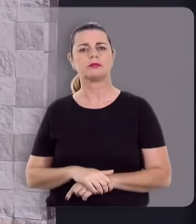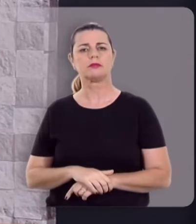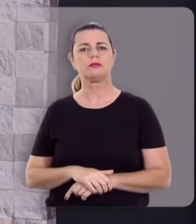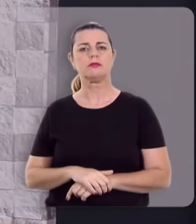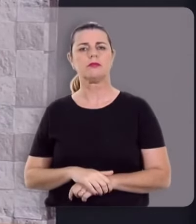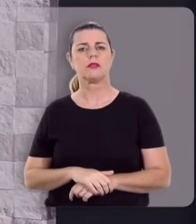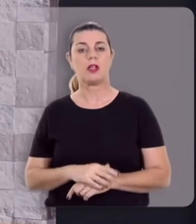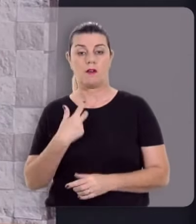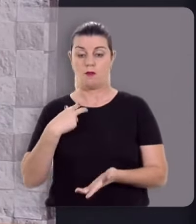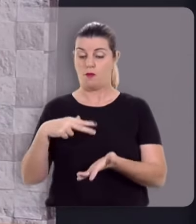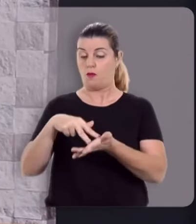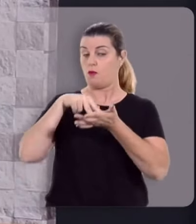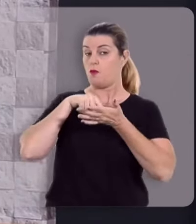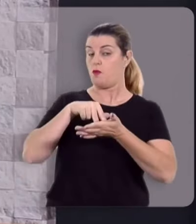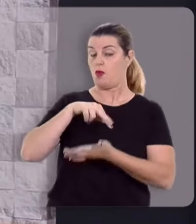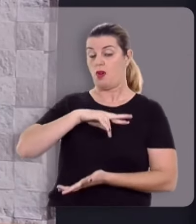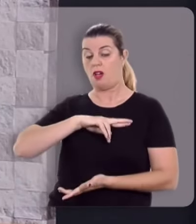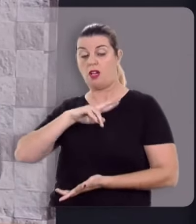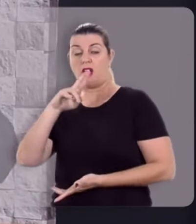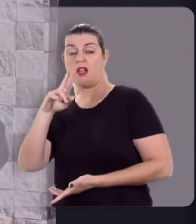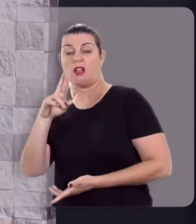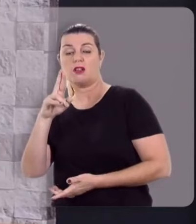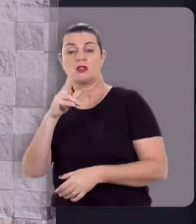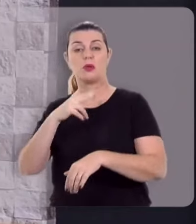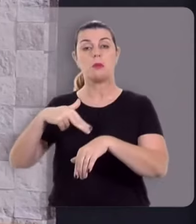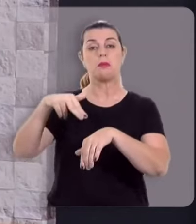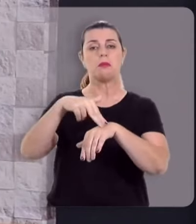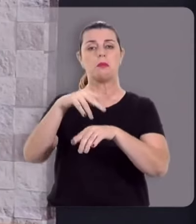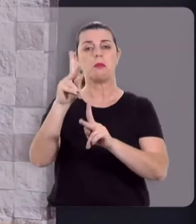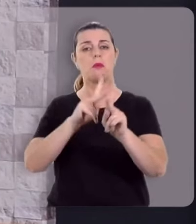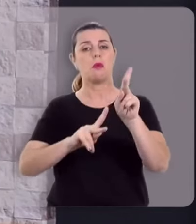um dos pilares da religião, da sua nação.